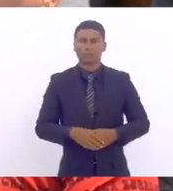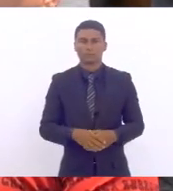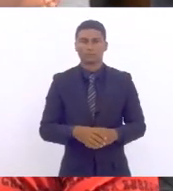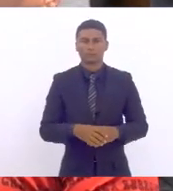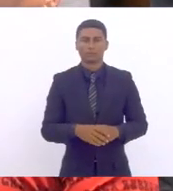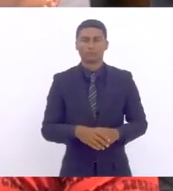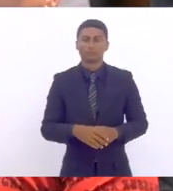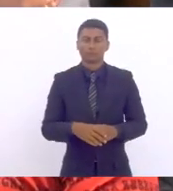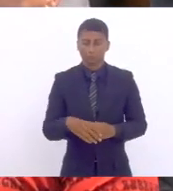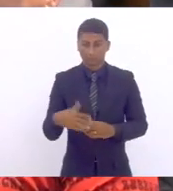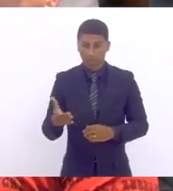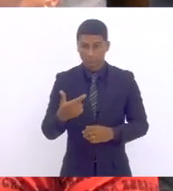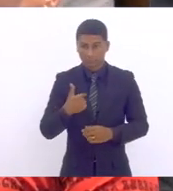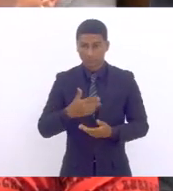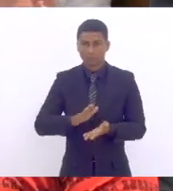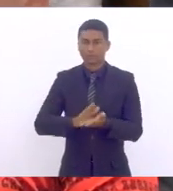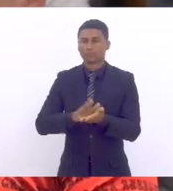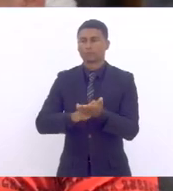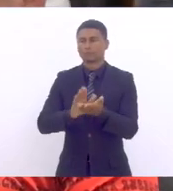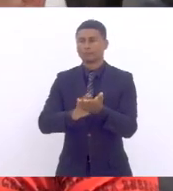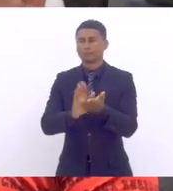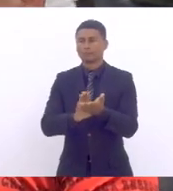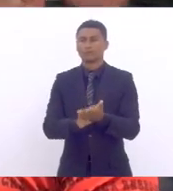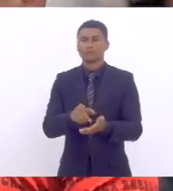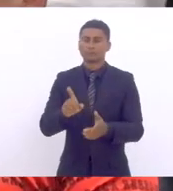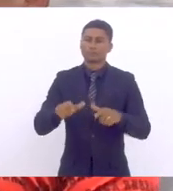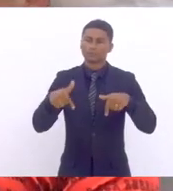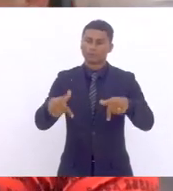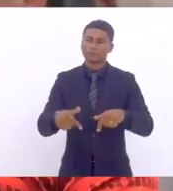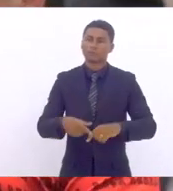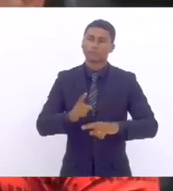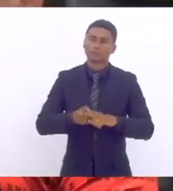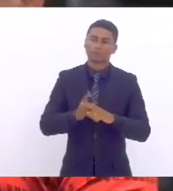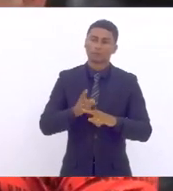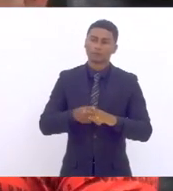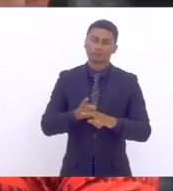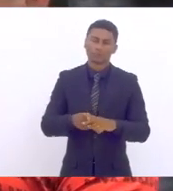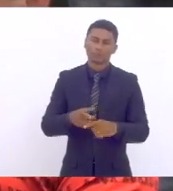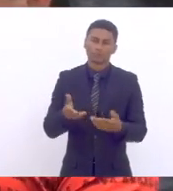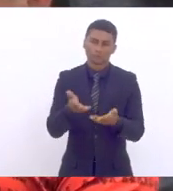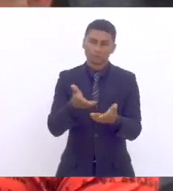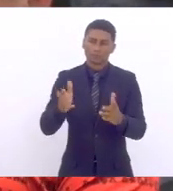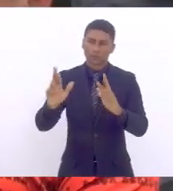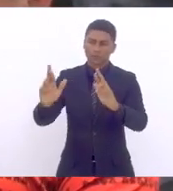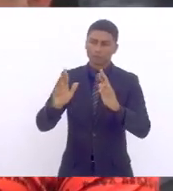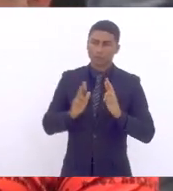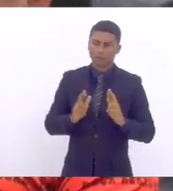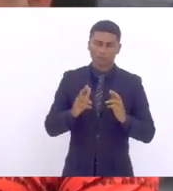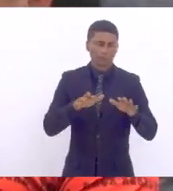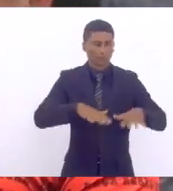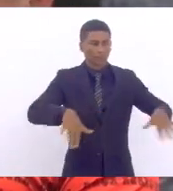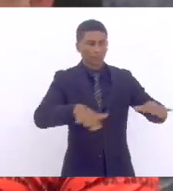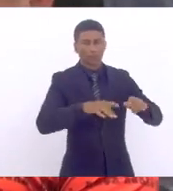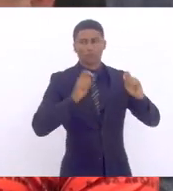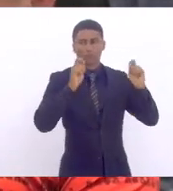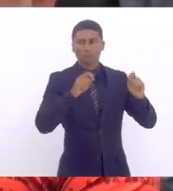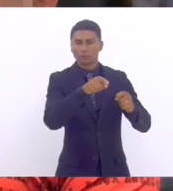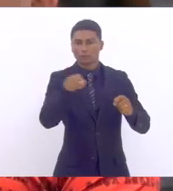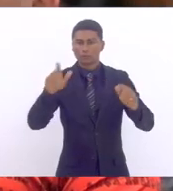Eu queria parabenizar aqui a iniciativa, principalmente por respeitar o lugar de fala dos torcedores. Eu acho que